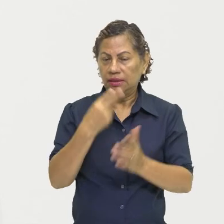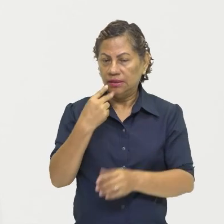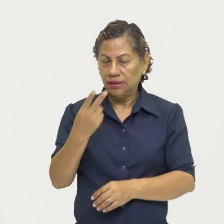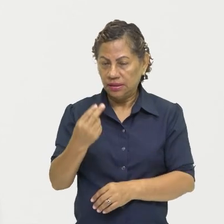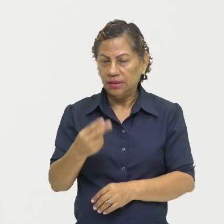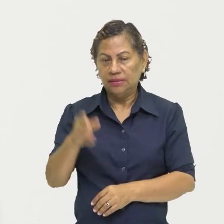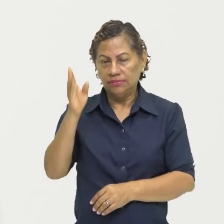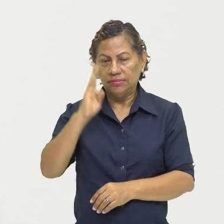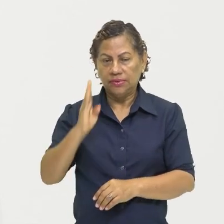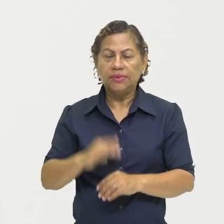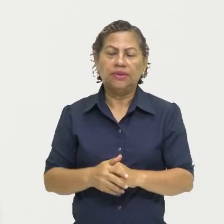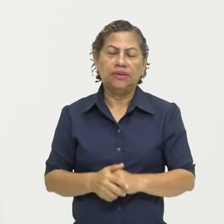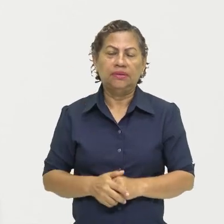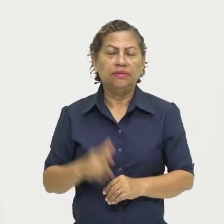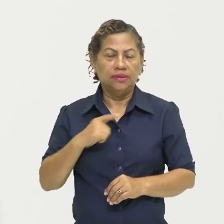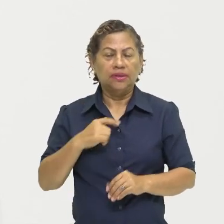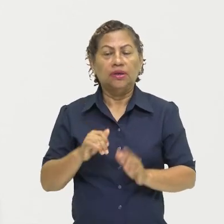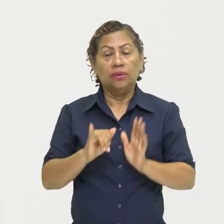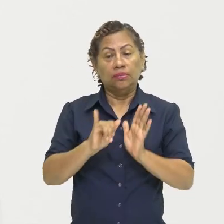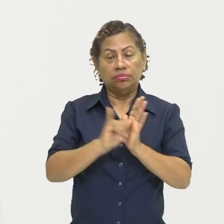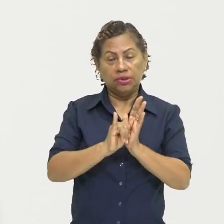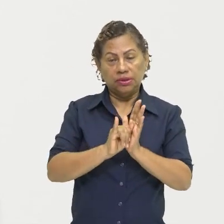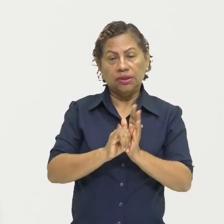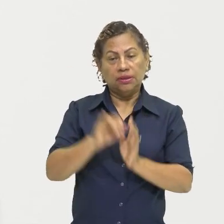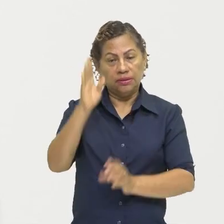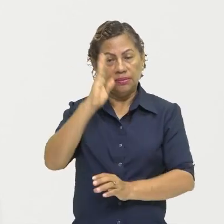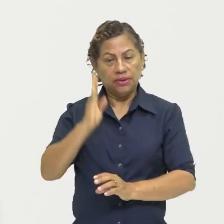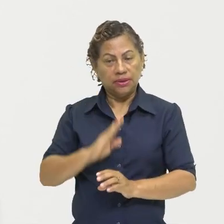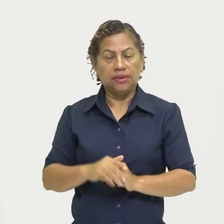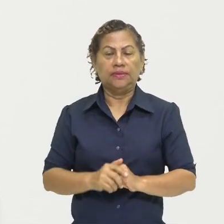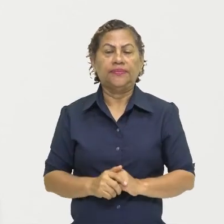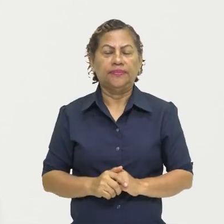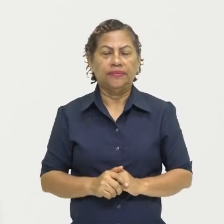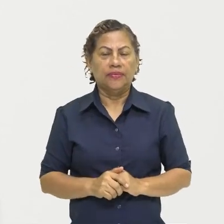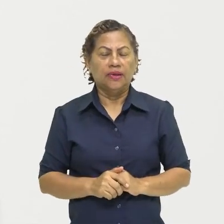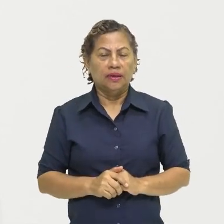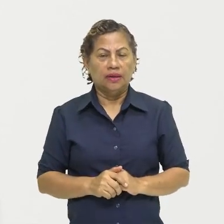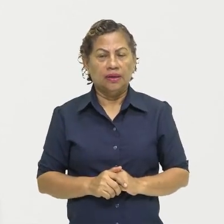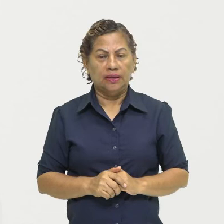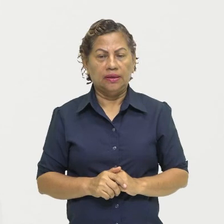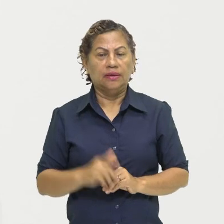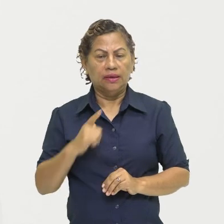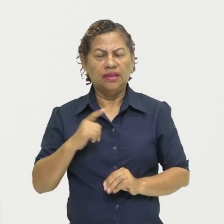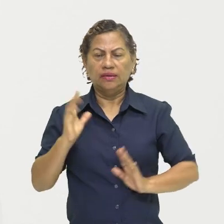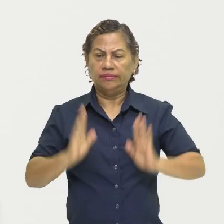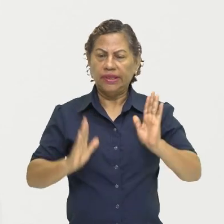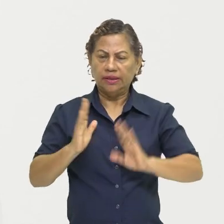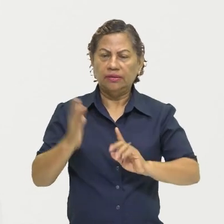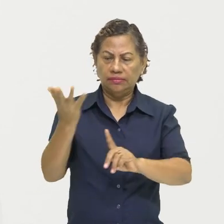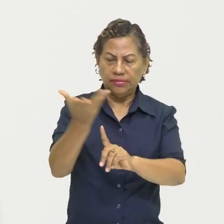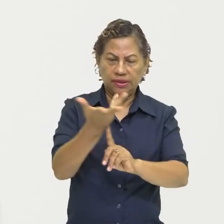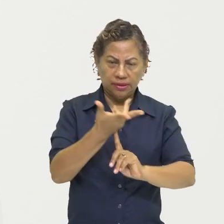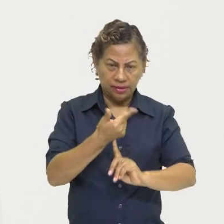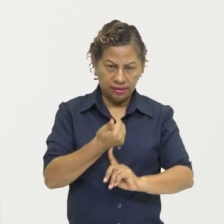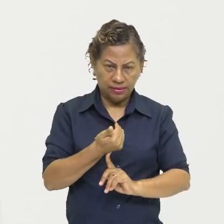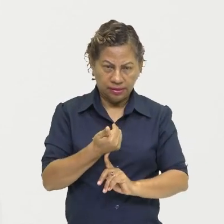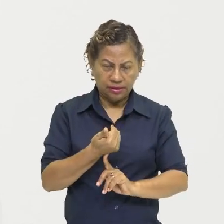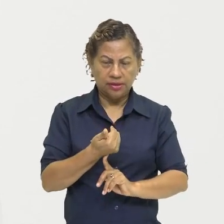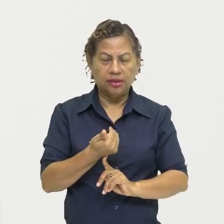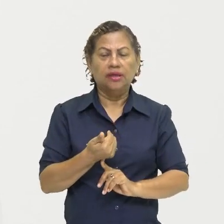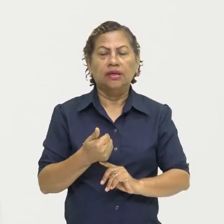com isso, ele cria, né, uma identidade brasileira, que, no caso, na Semana da Semana de Arte